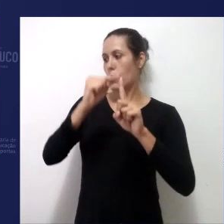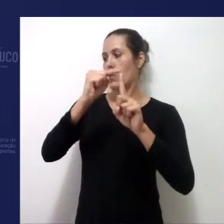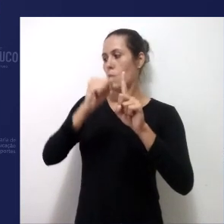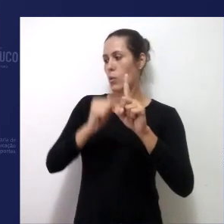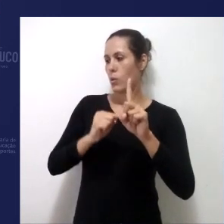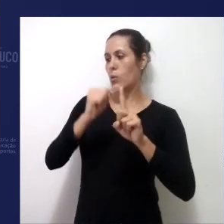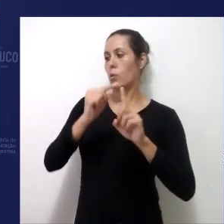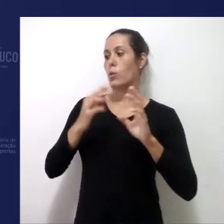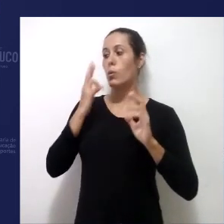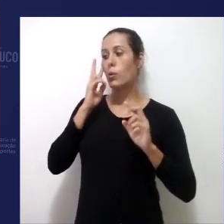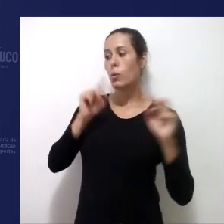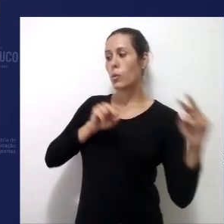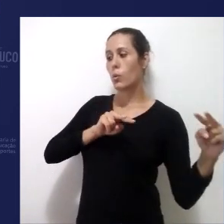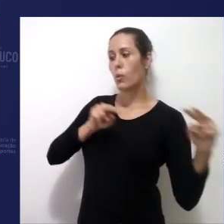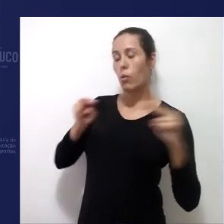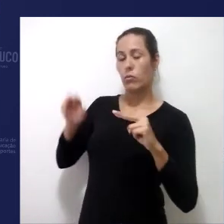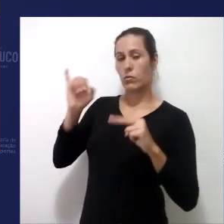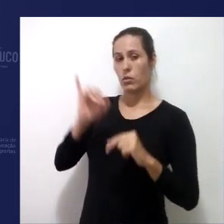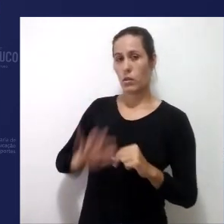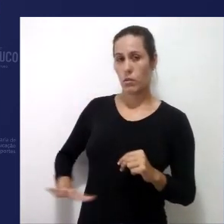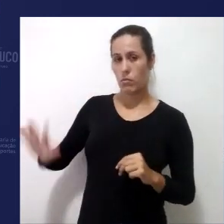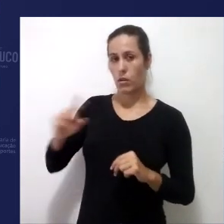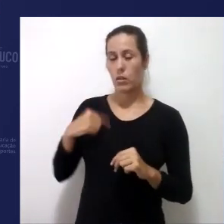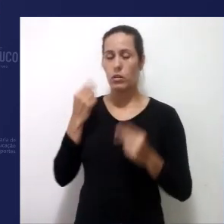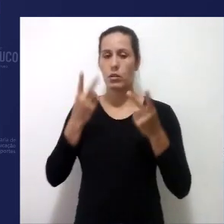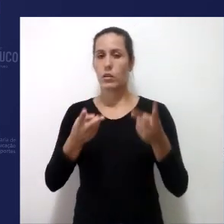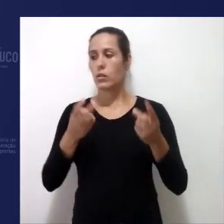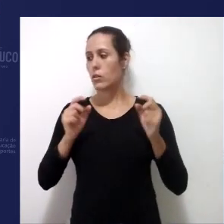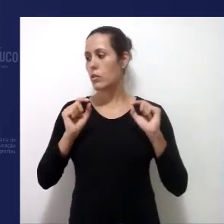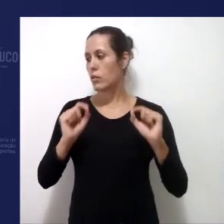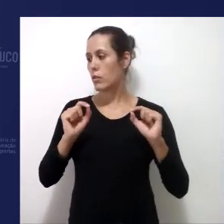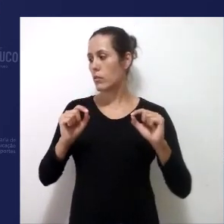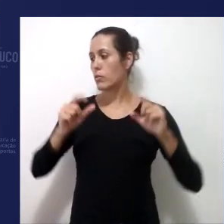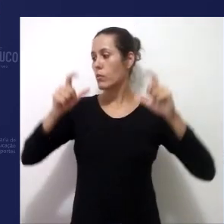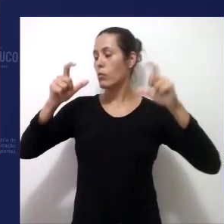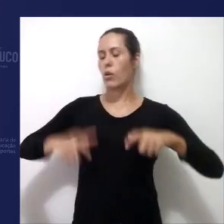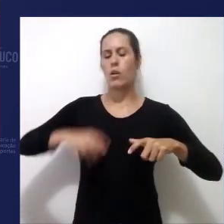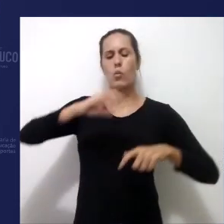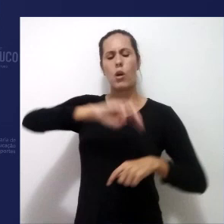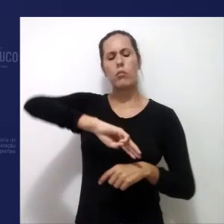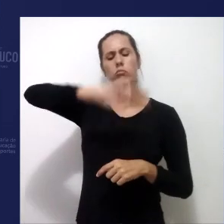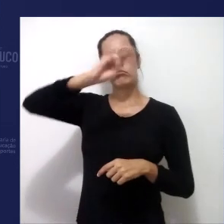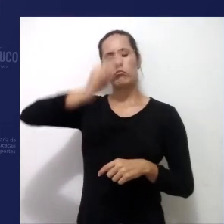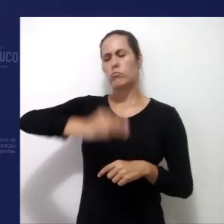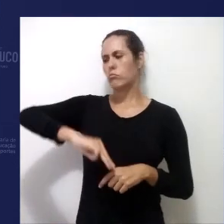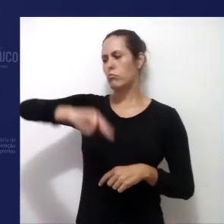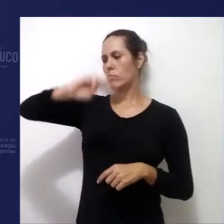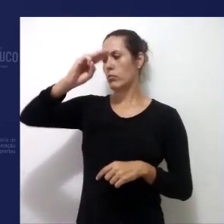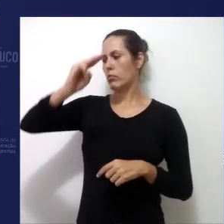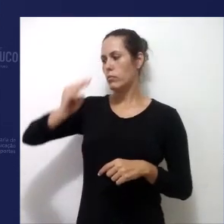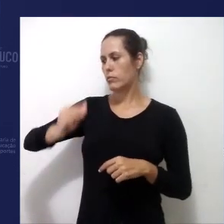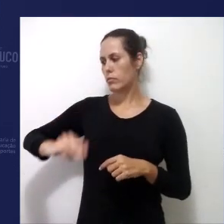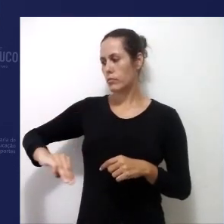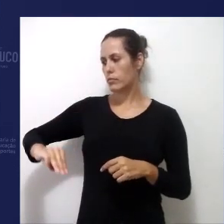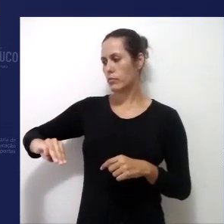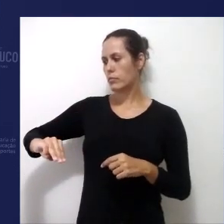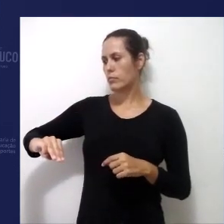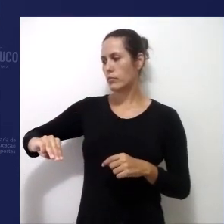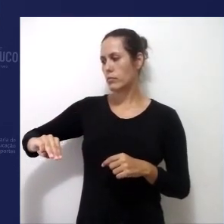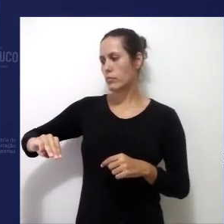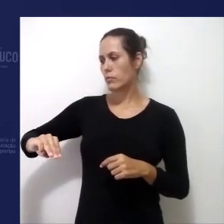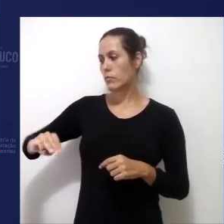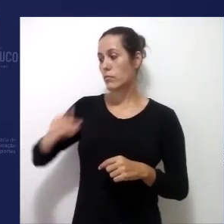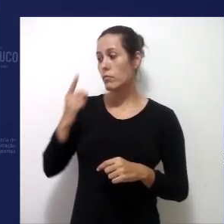observassem aí na telinha. Na imagem, a gente observa que existe um lago em uma montanha,